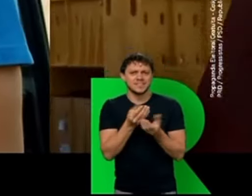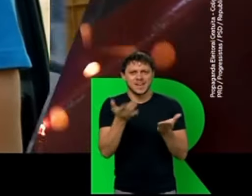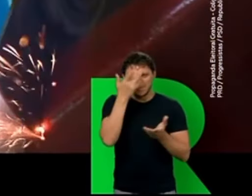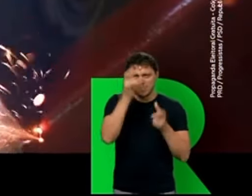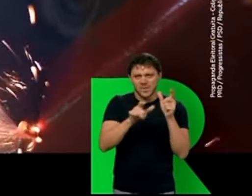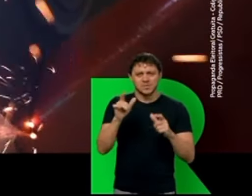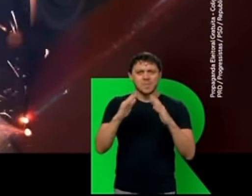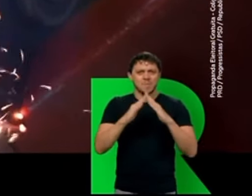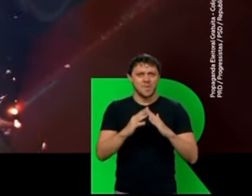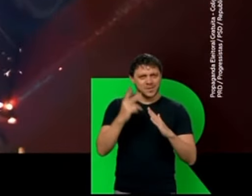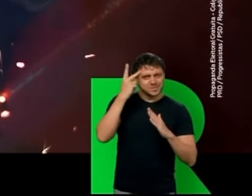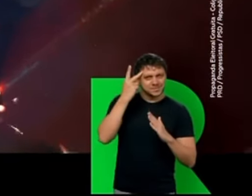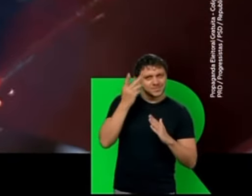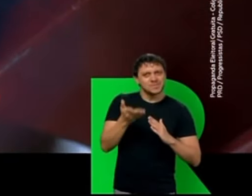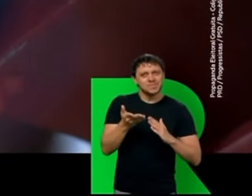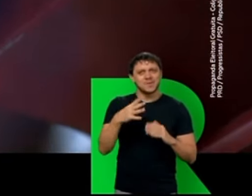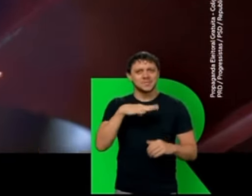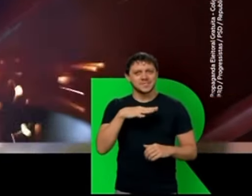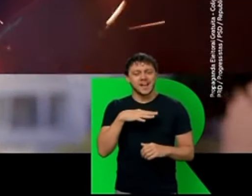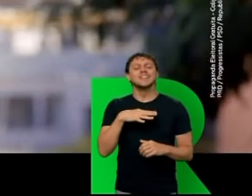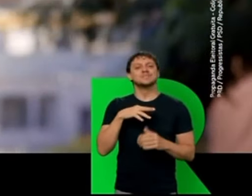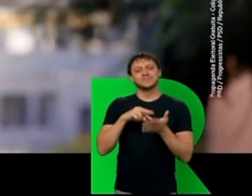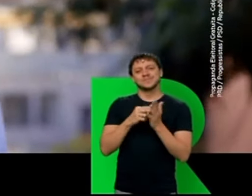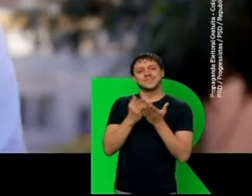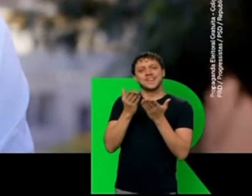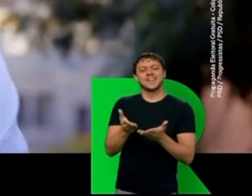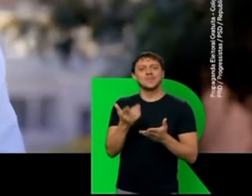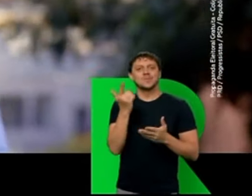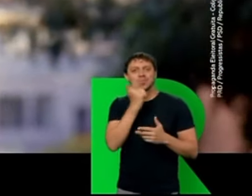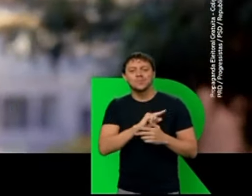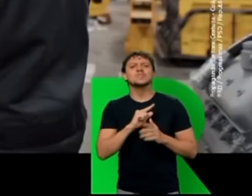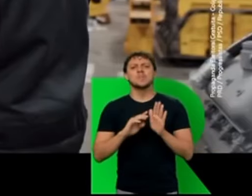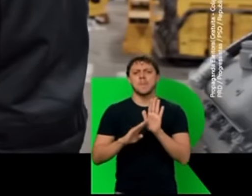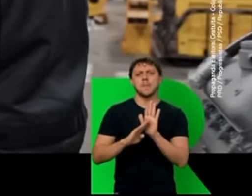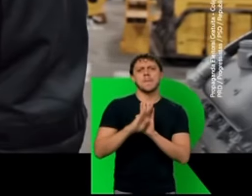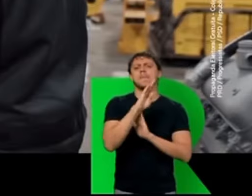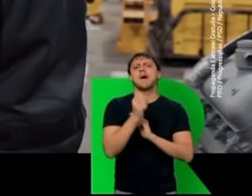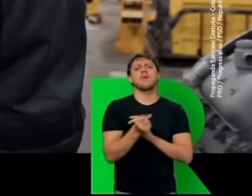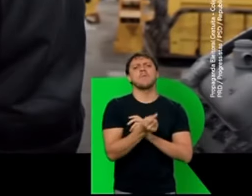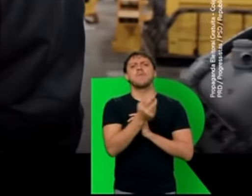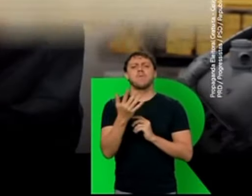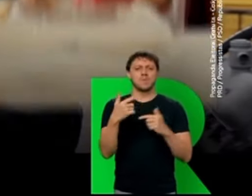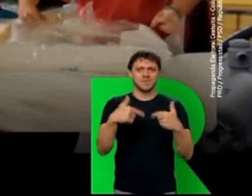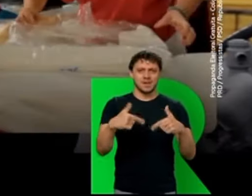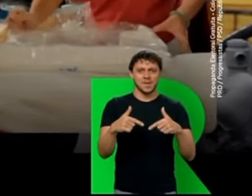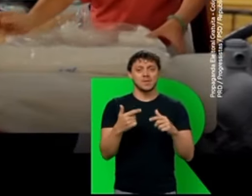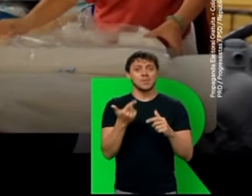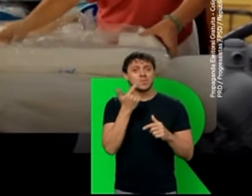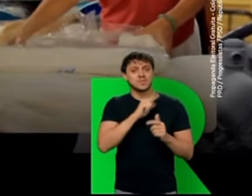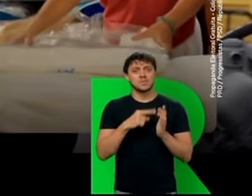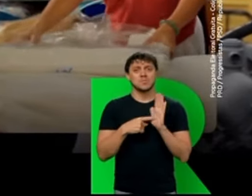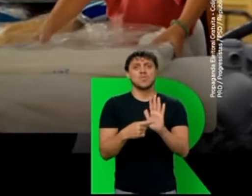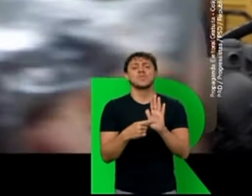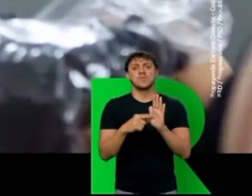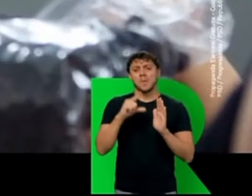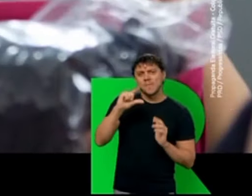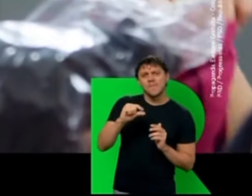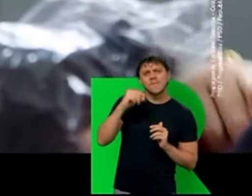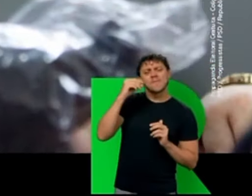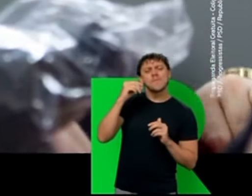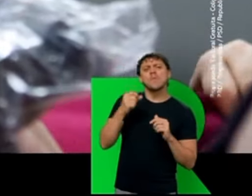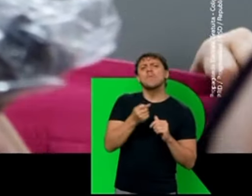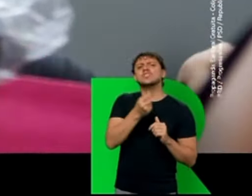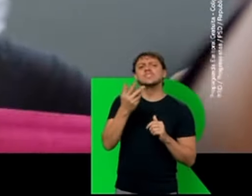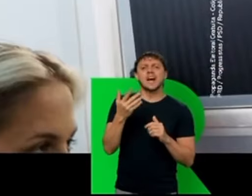Dar oportunidade ao paulistano é com o Ricardo mesmo. Com ele, São Paulo bateu recorde histórico de empregos e registrou a menor taxa